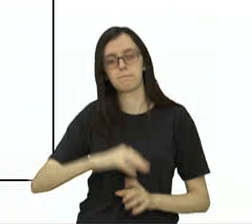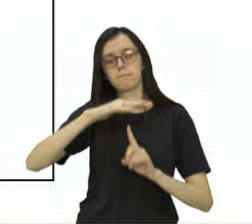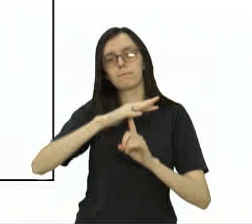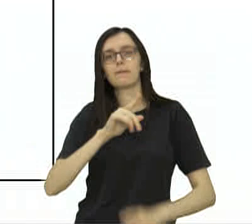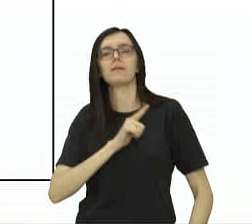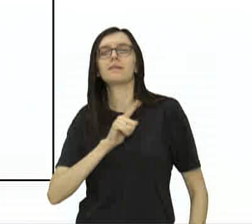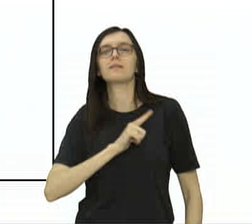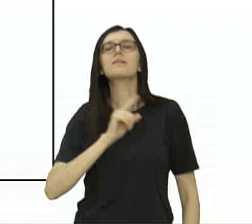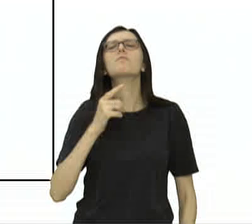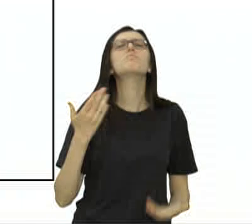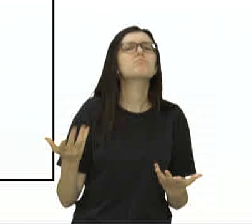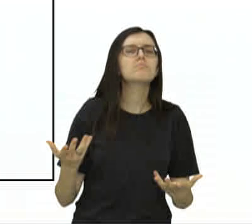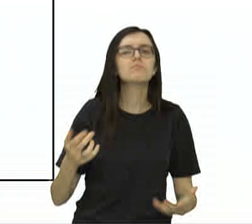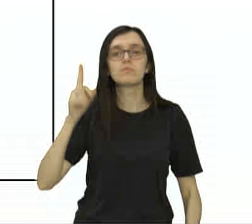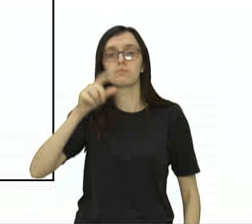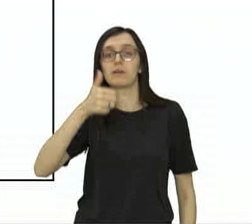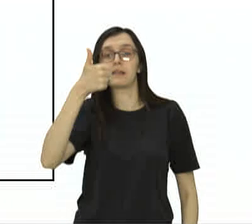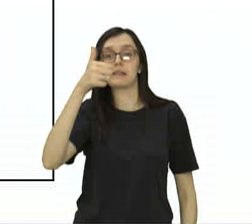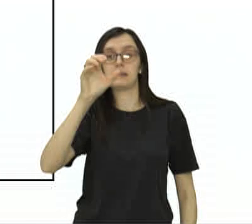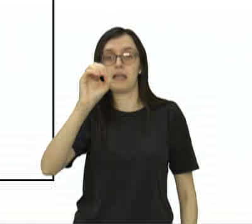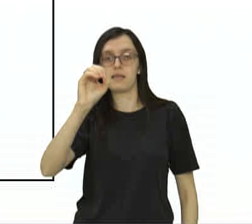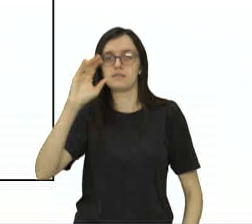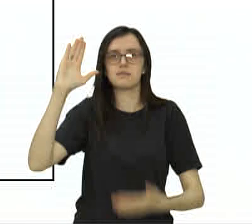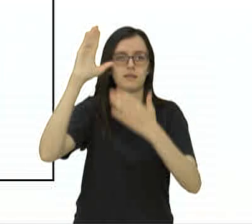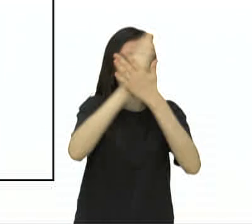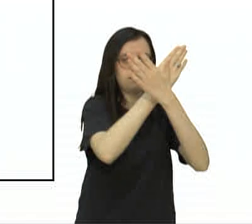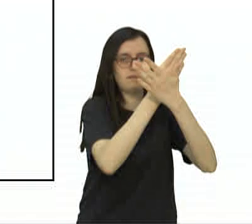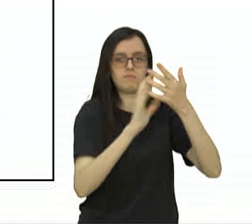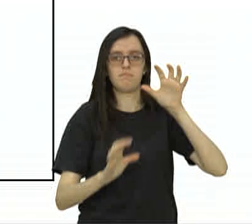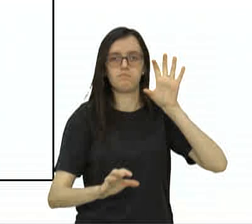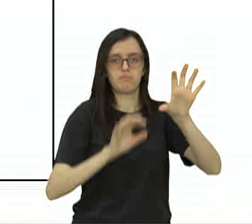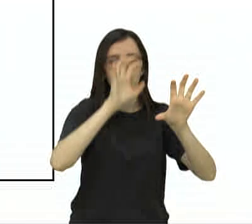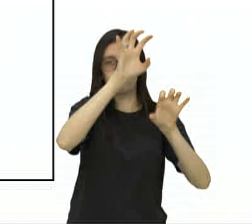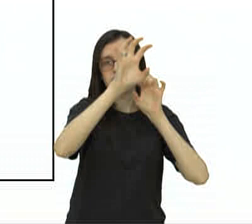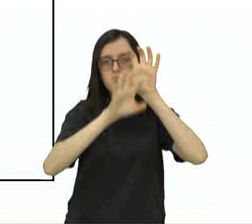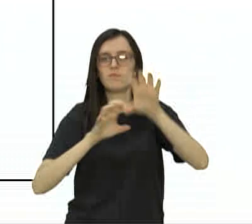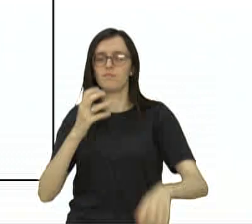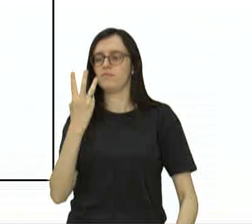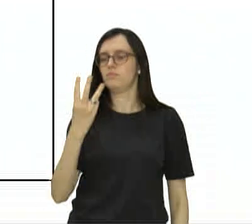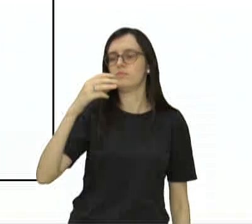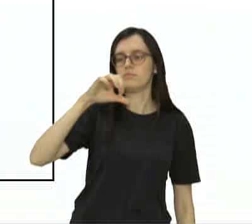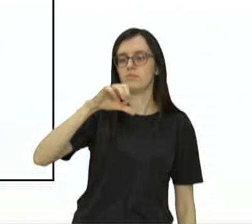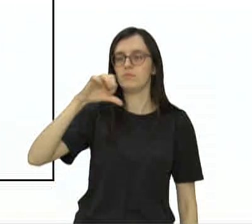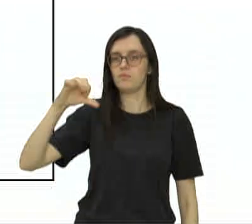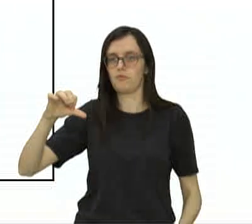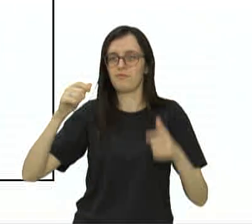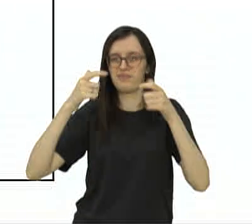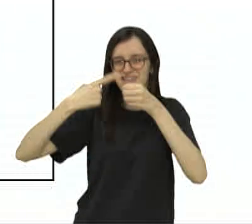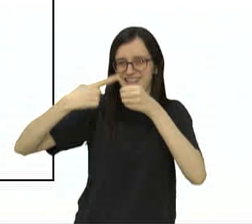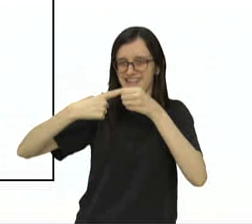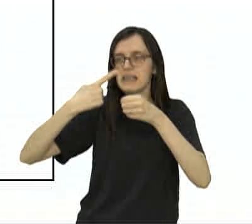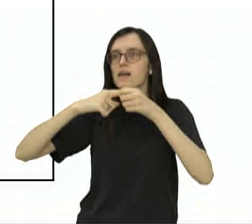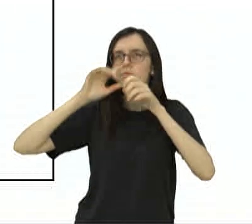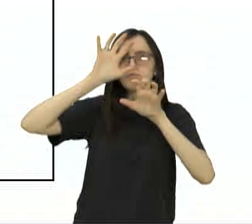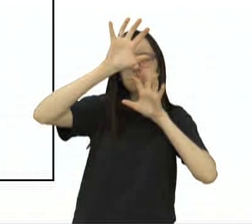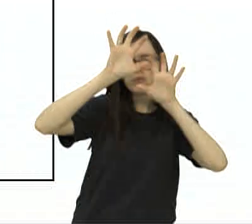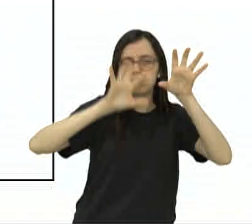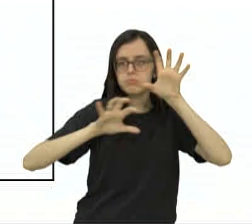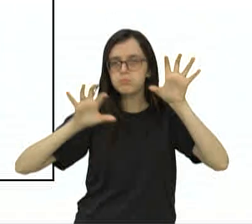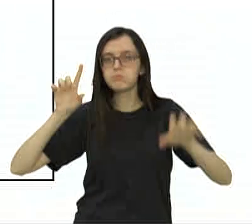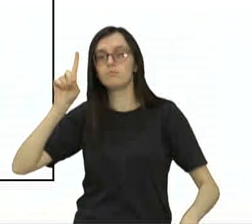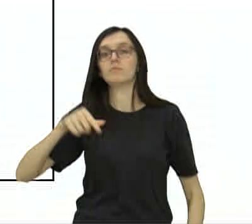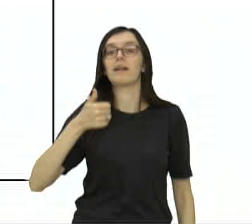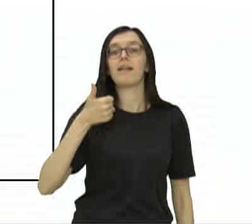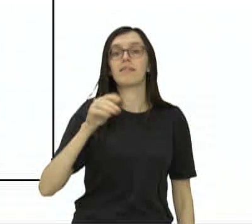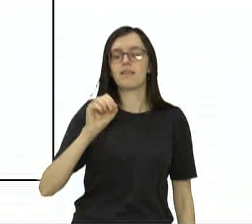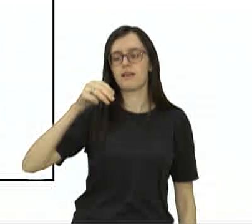possui 10 mesorregiões, ou seja, ele é dividido, esses 399 municípios são divididos aí em